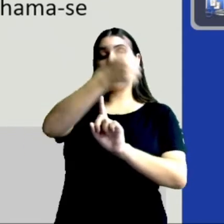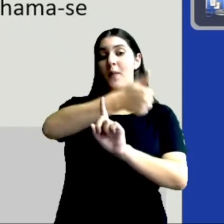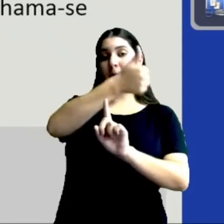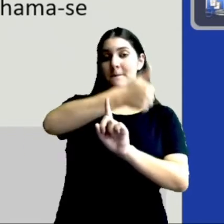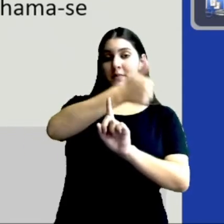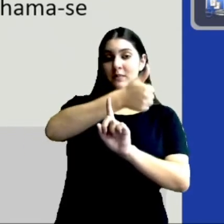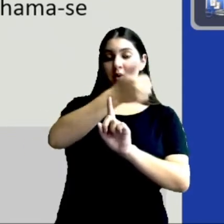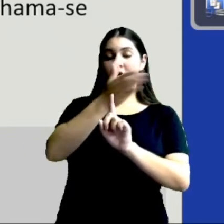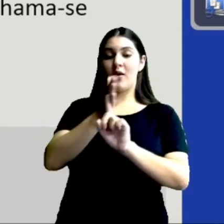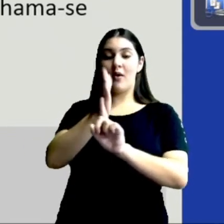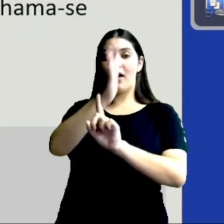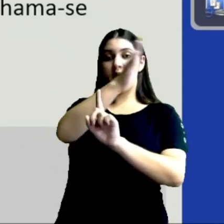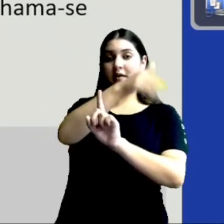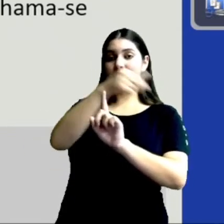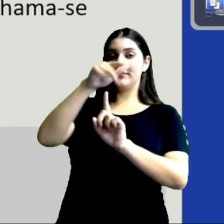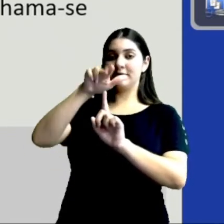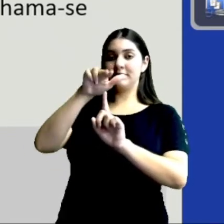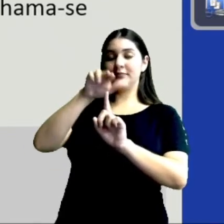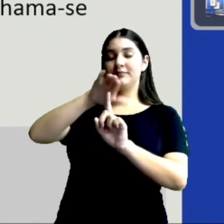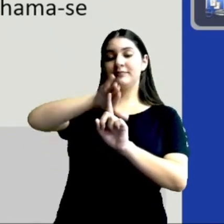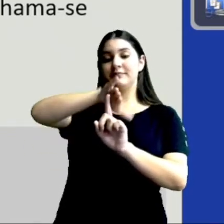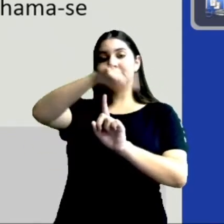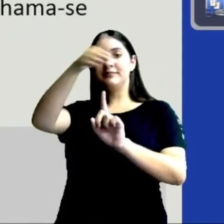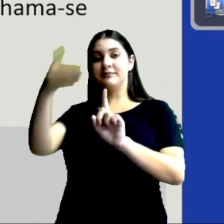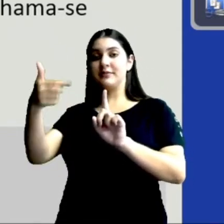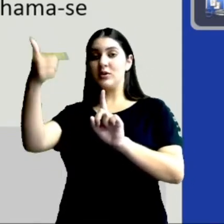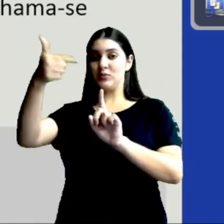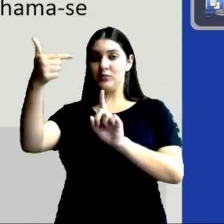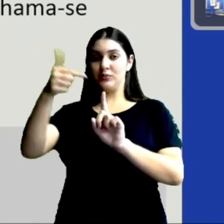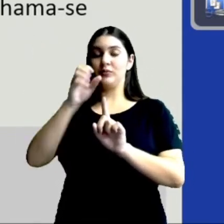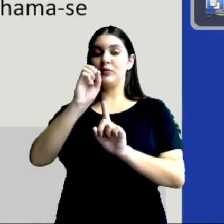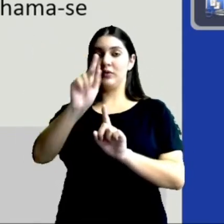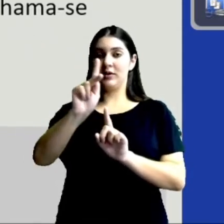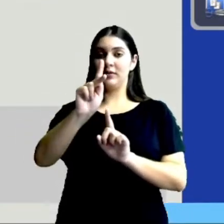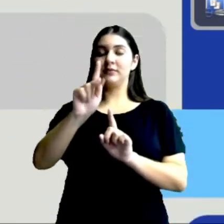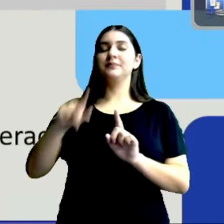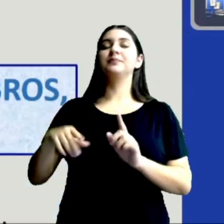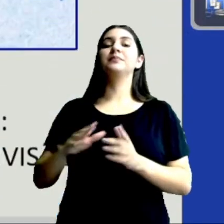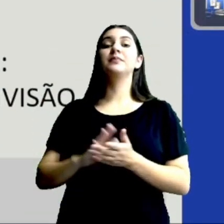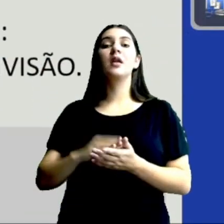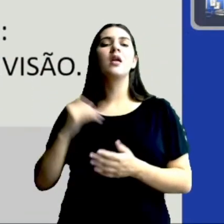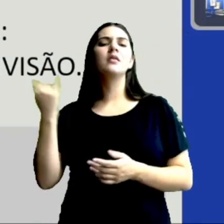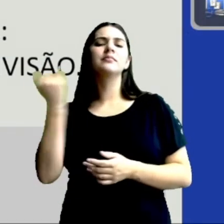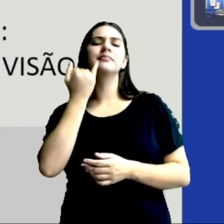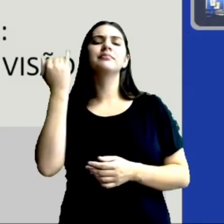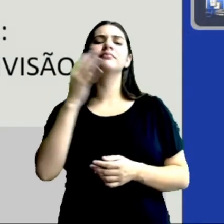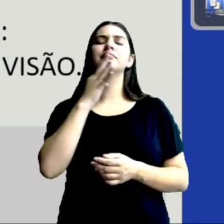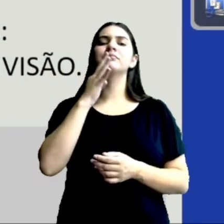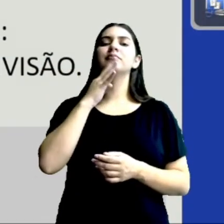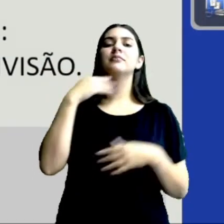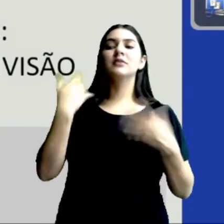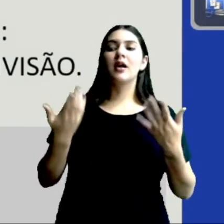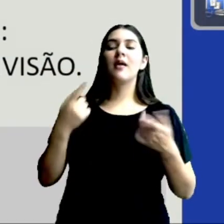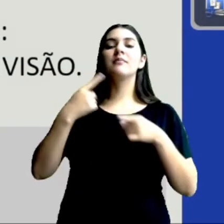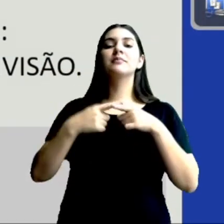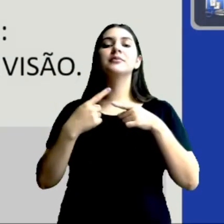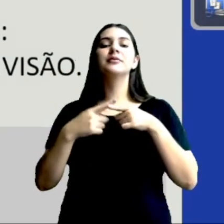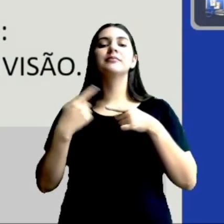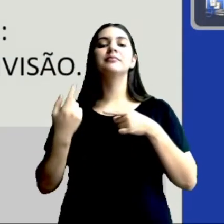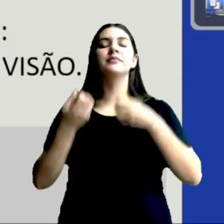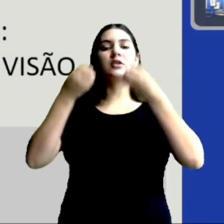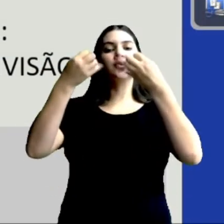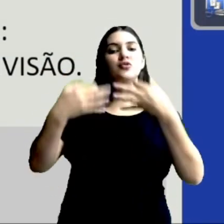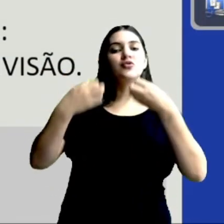membro antes da igualdade, o segundo membro depois. E é importante você conhecer isso, que quando a gente vai falando de